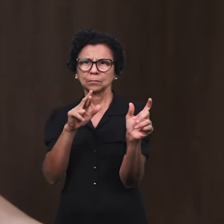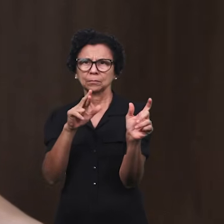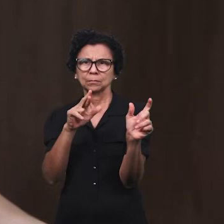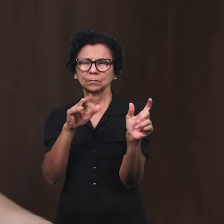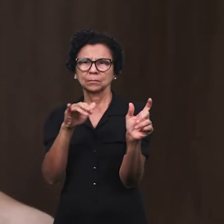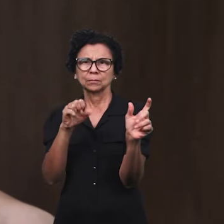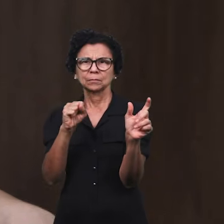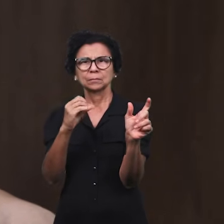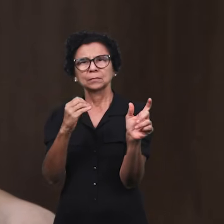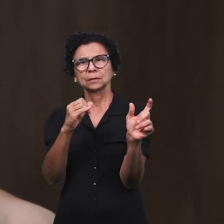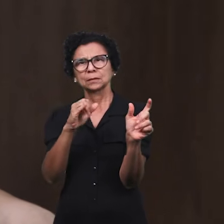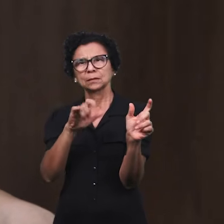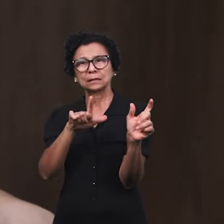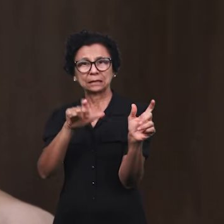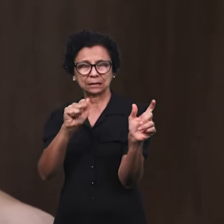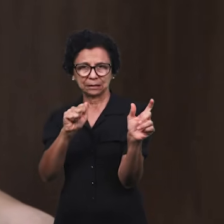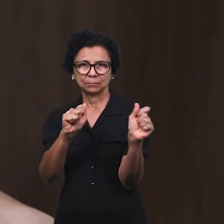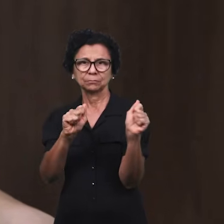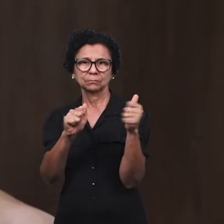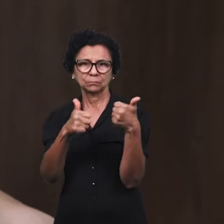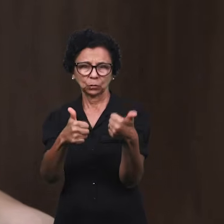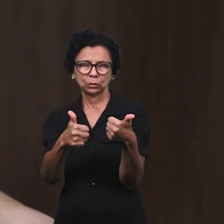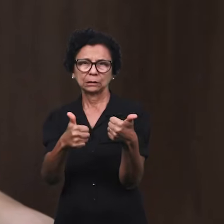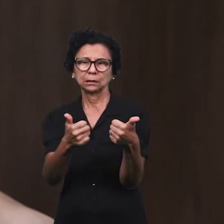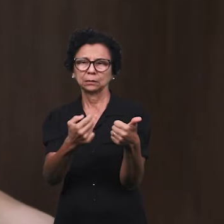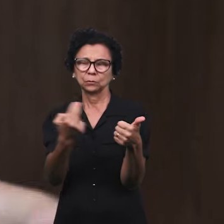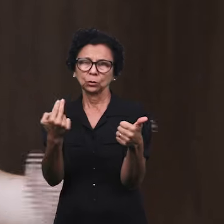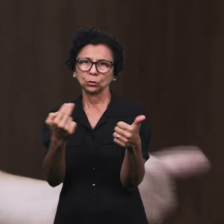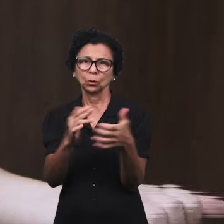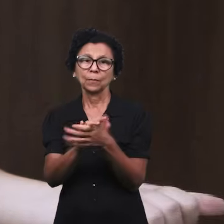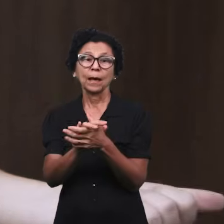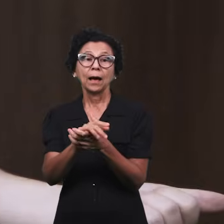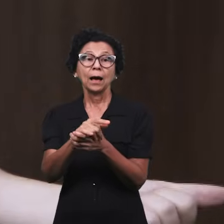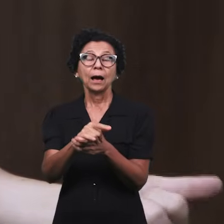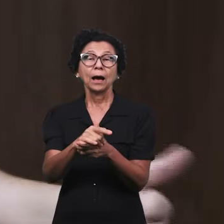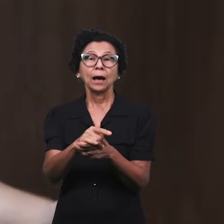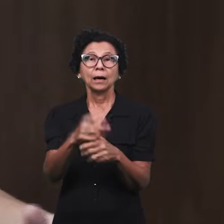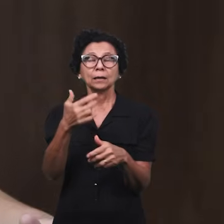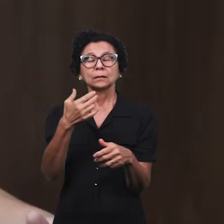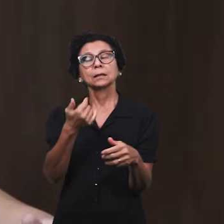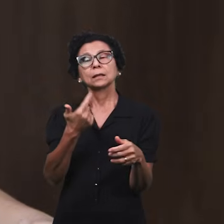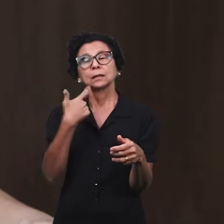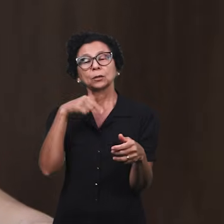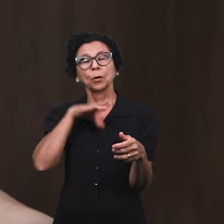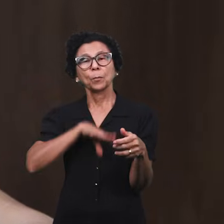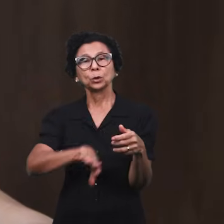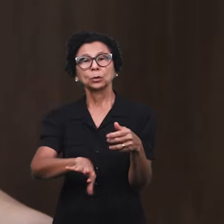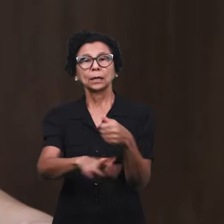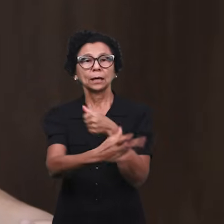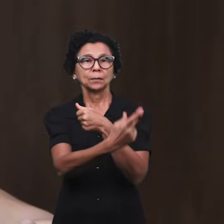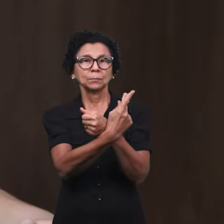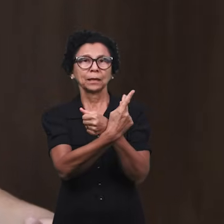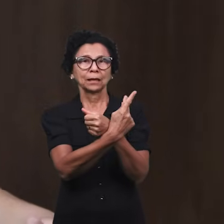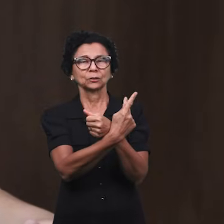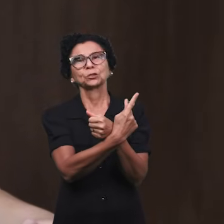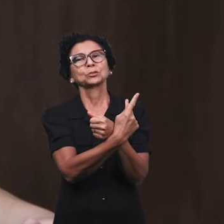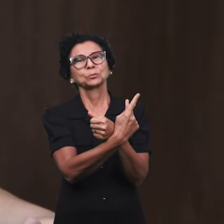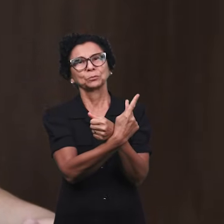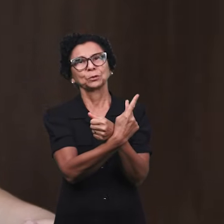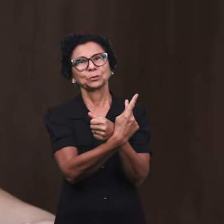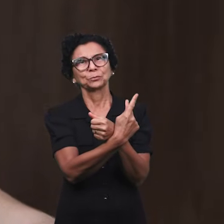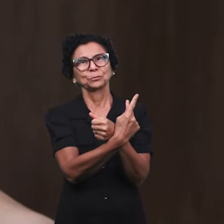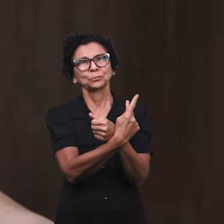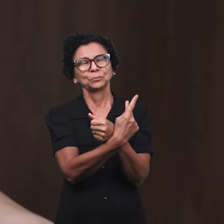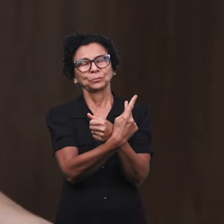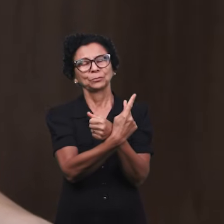meu nome, Priscila. Perfeito. Isso aqui é o empréstimo linguístico do português. Isso não é Libras. Isso é uma coisa, quando eu não sei,